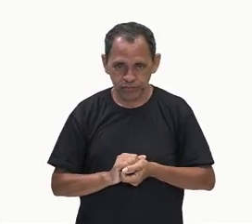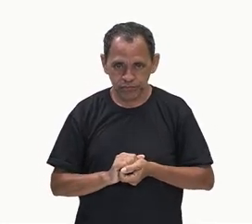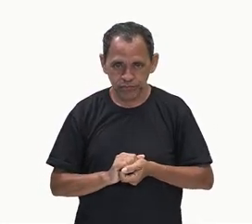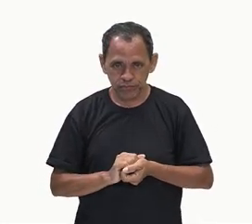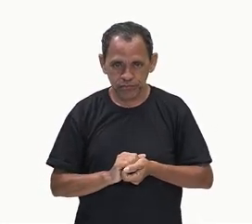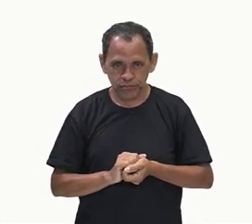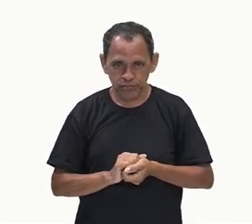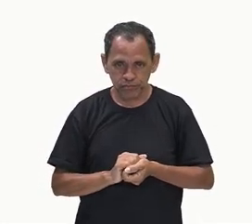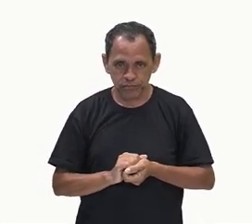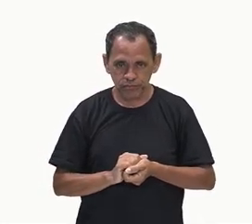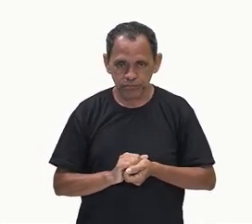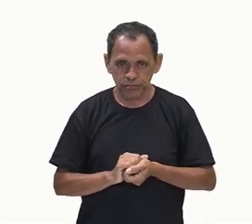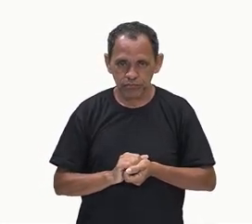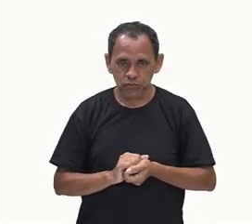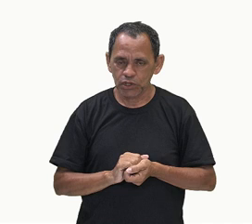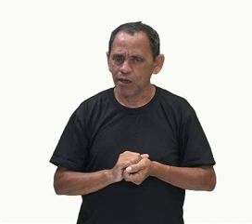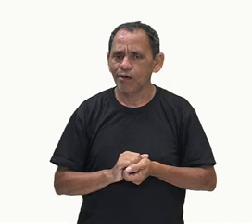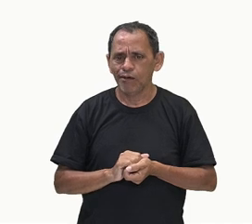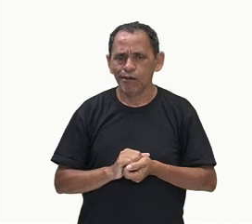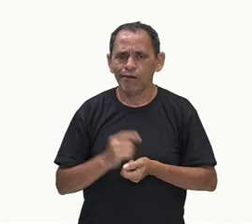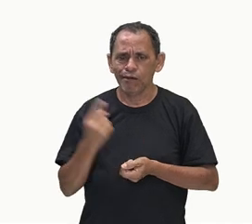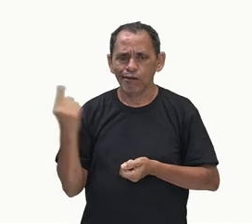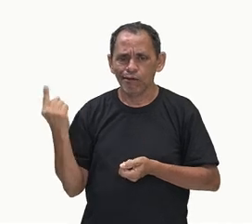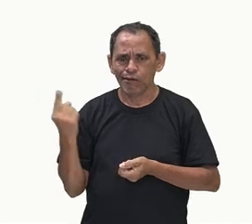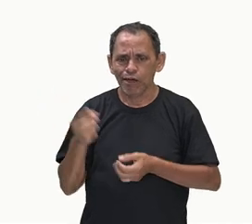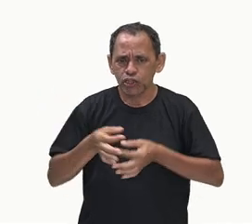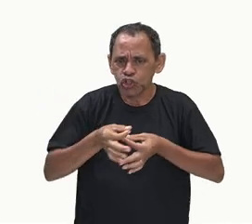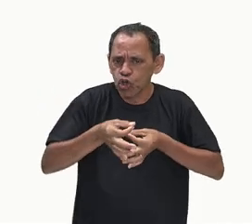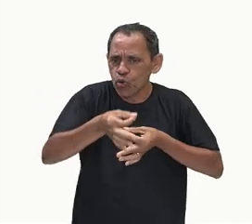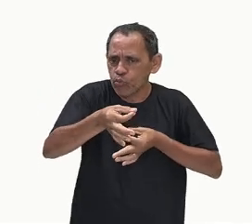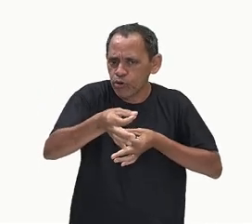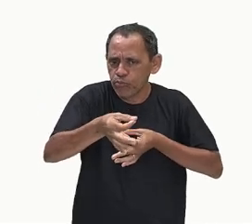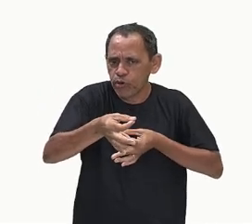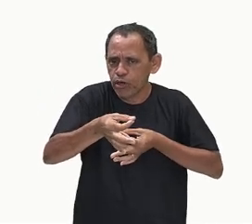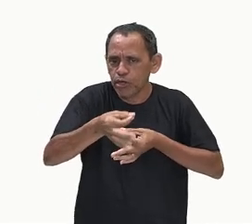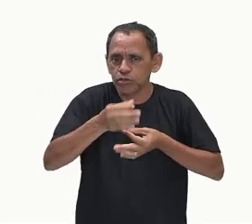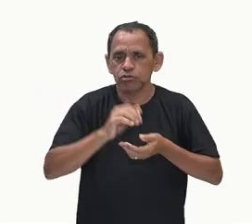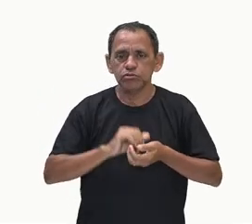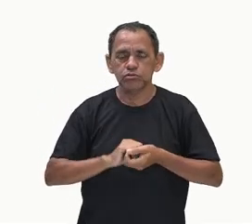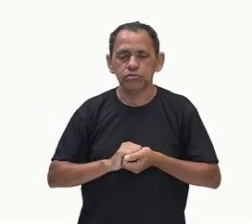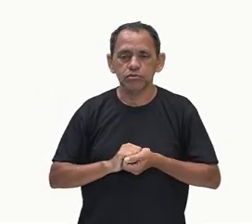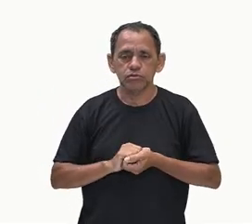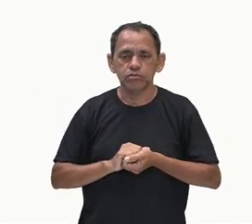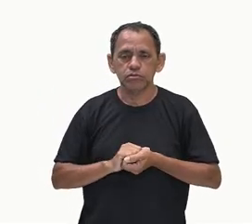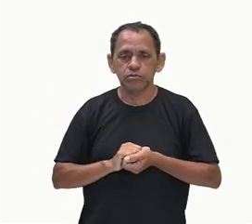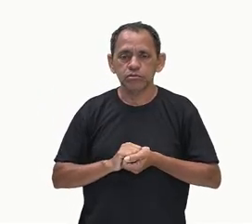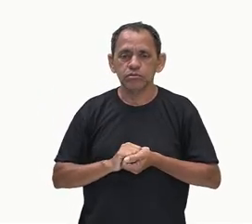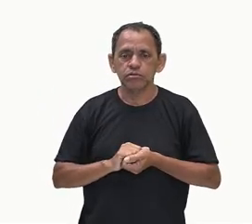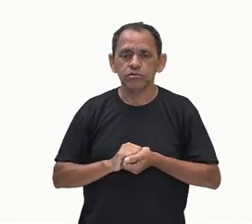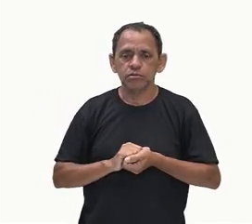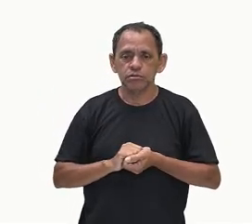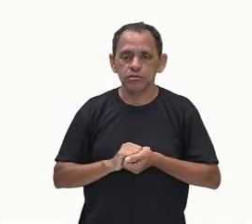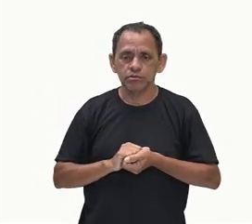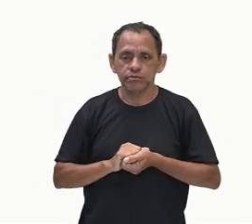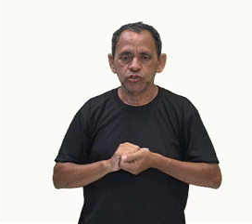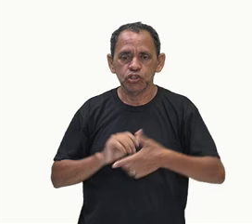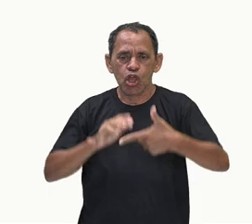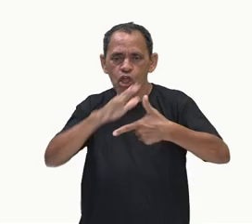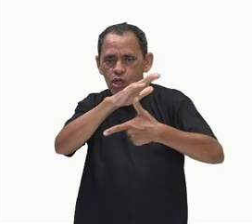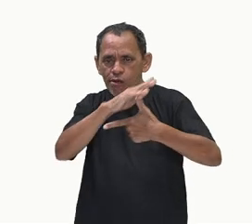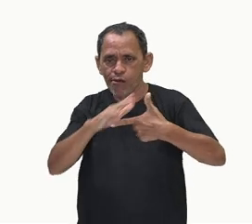5,85 então este comprimento aqui ele tem a medida de